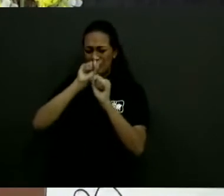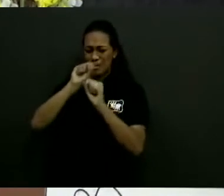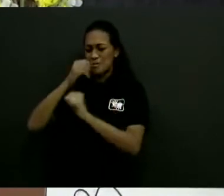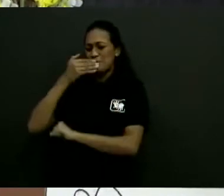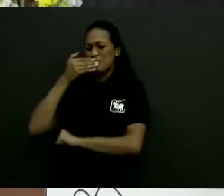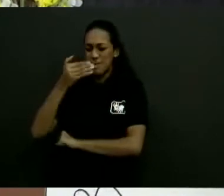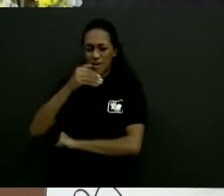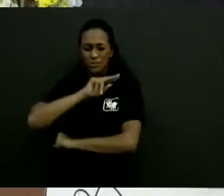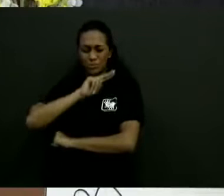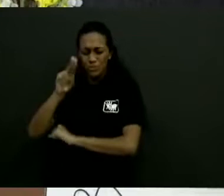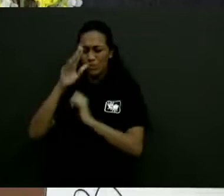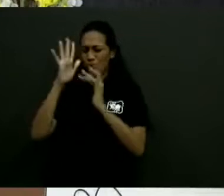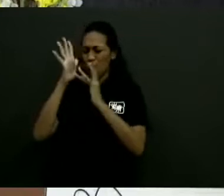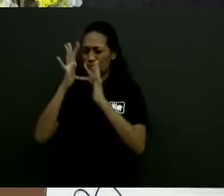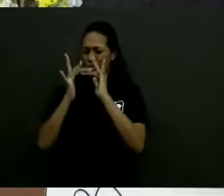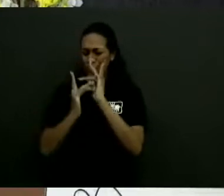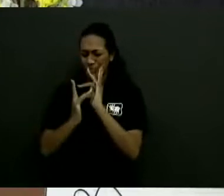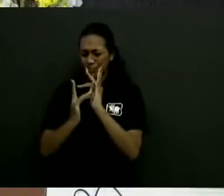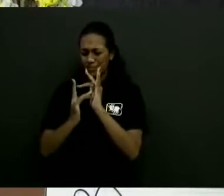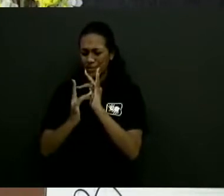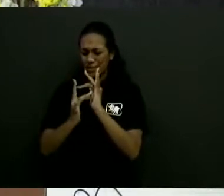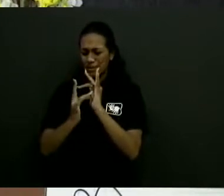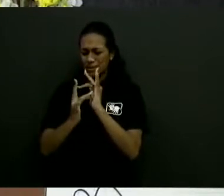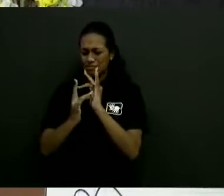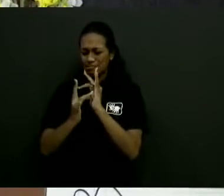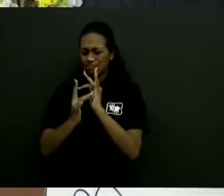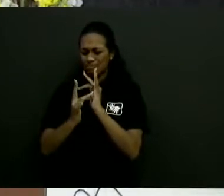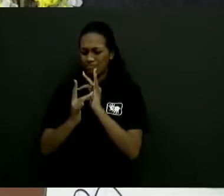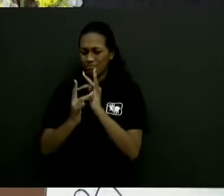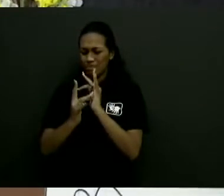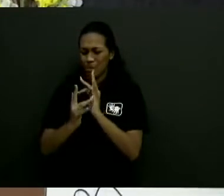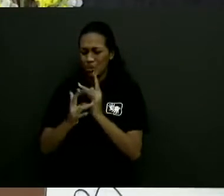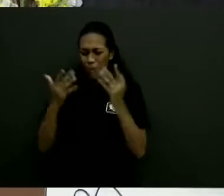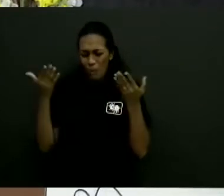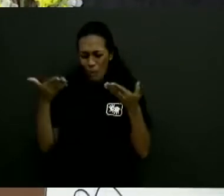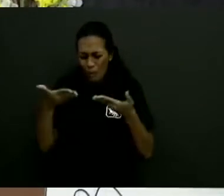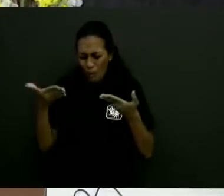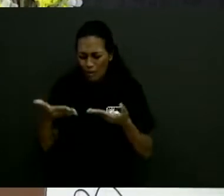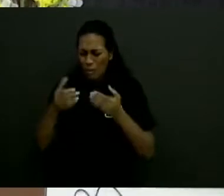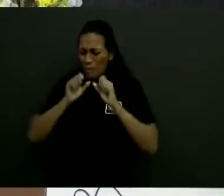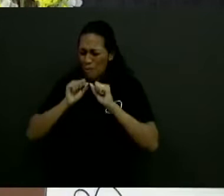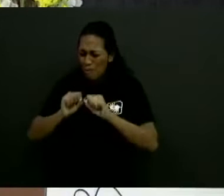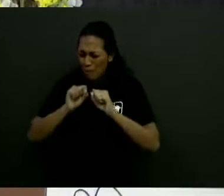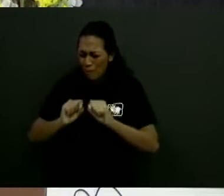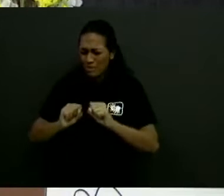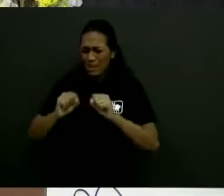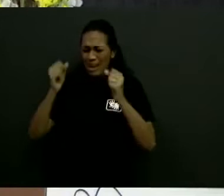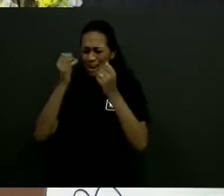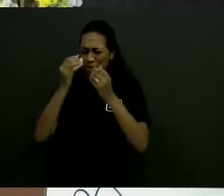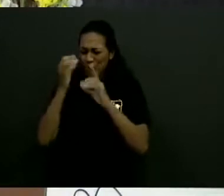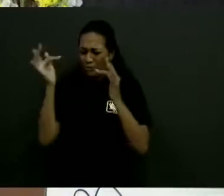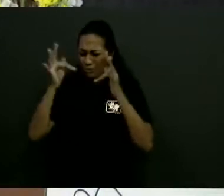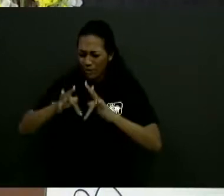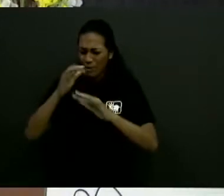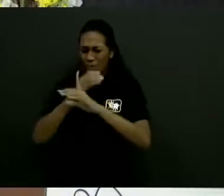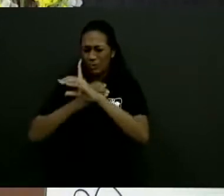te peço em nome de Jesus. Que quando nós findarmos esse trabalho, nós possamos ter saído deste